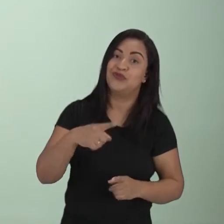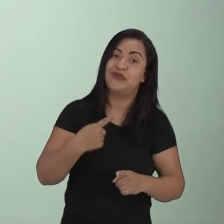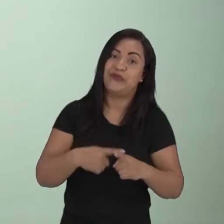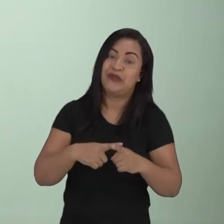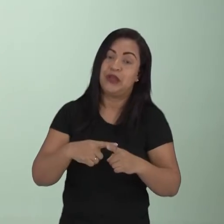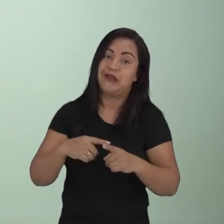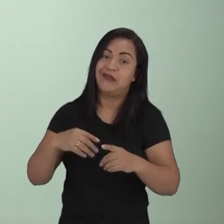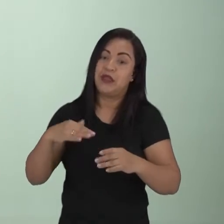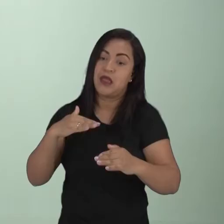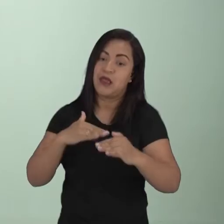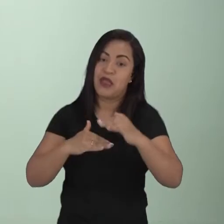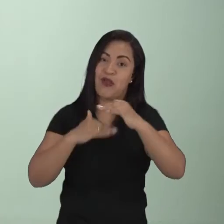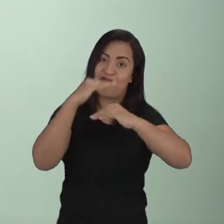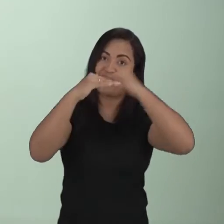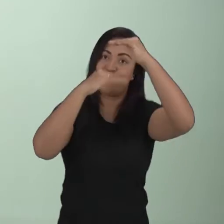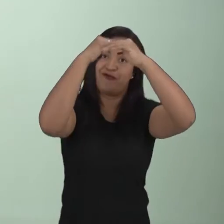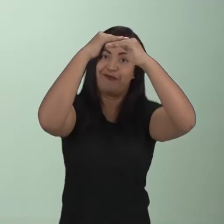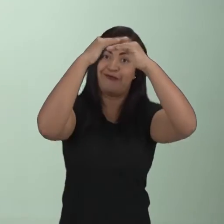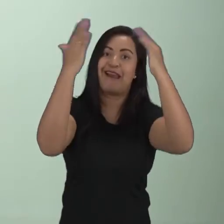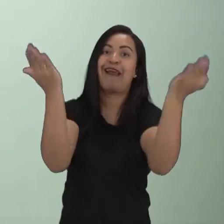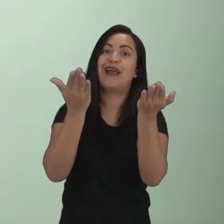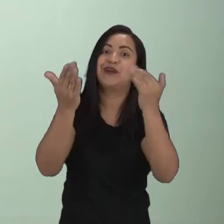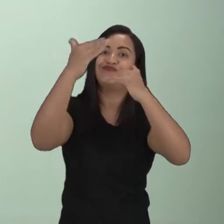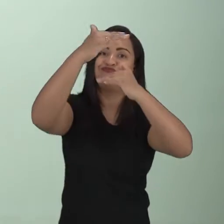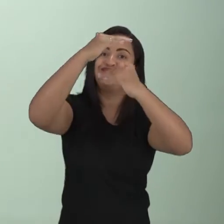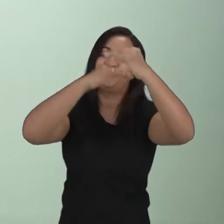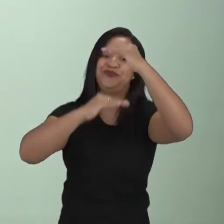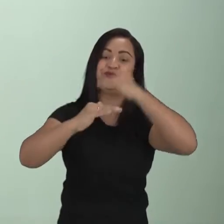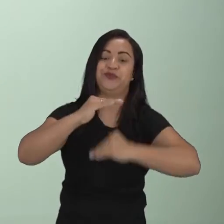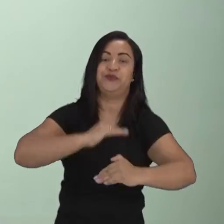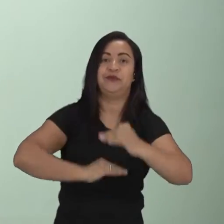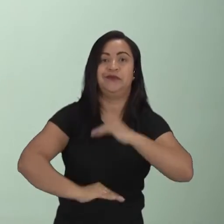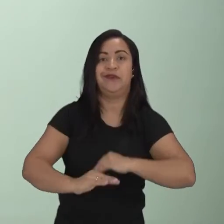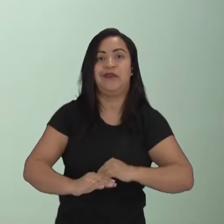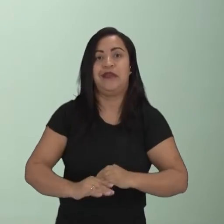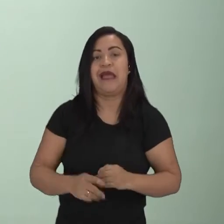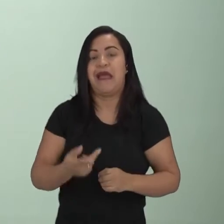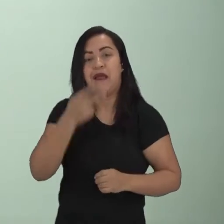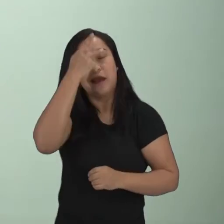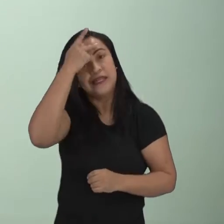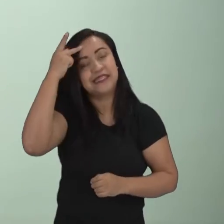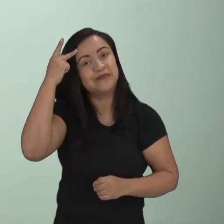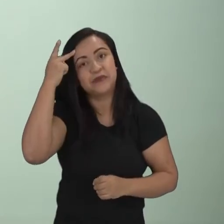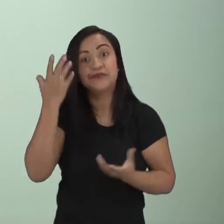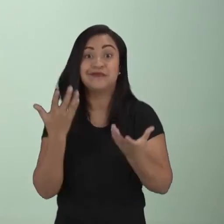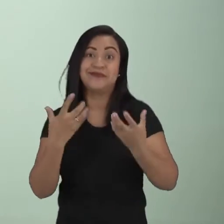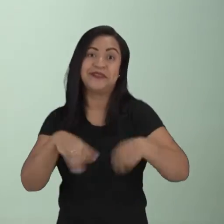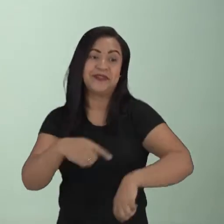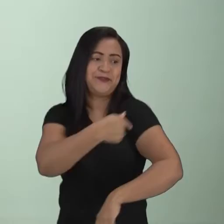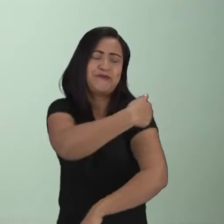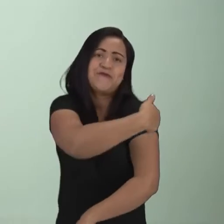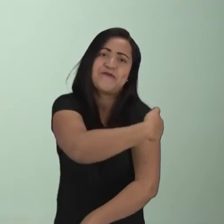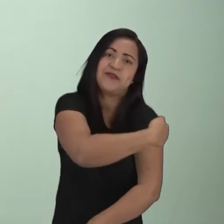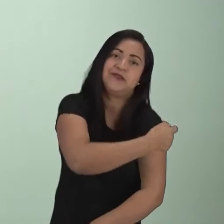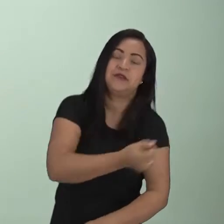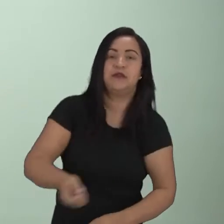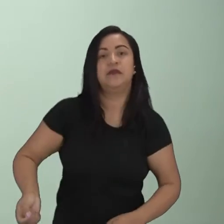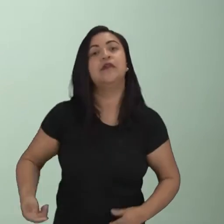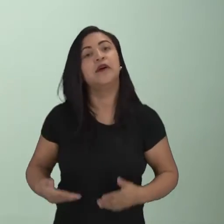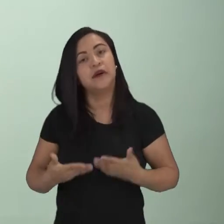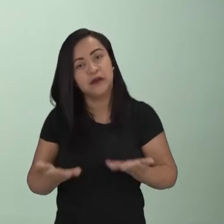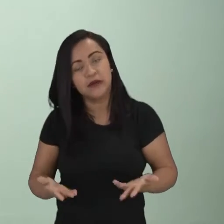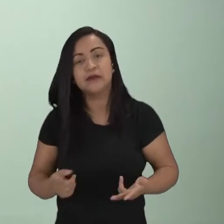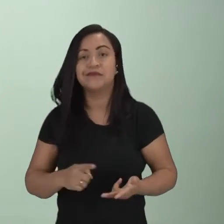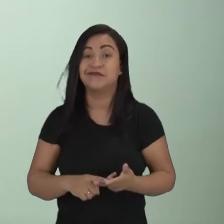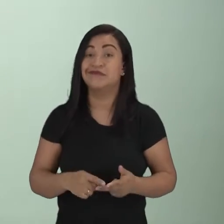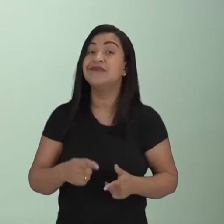retrocesso, né? Um retrocesso grandioso, as pessoas estão deixando de se imunizar, deixar de praticar as lógicas da vacina,